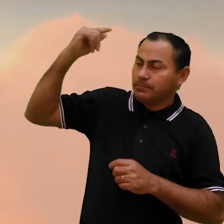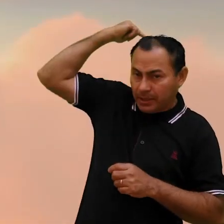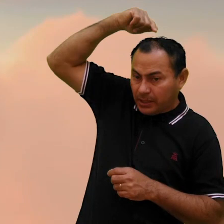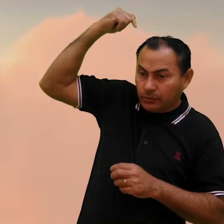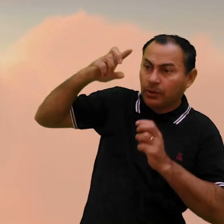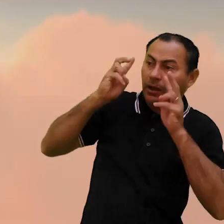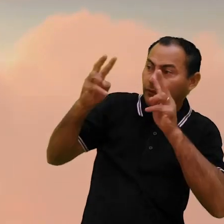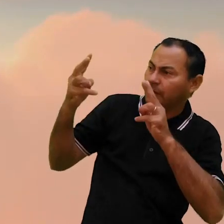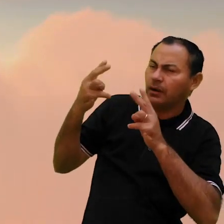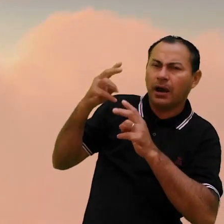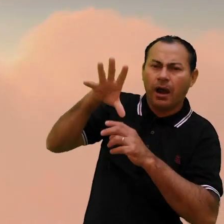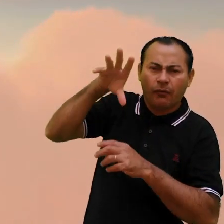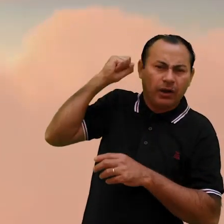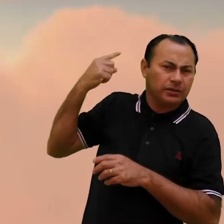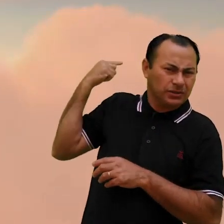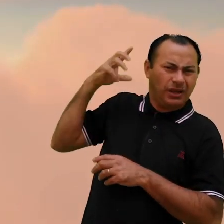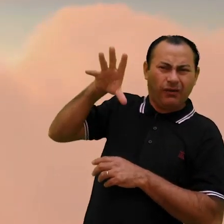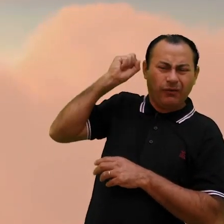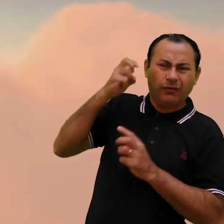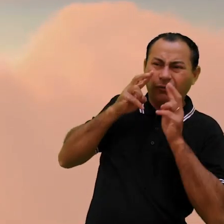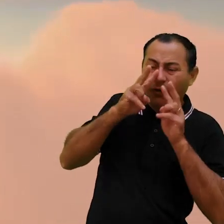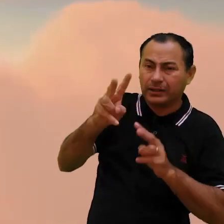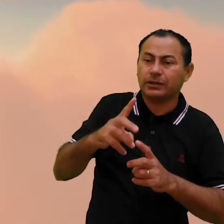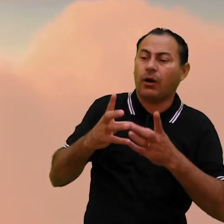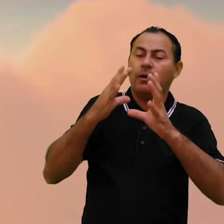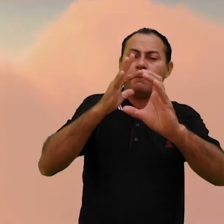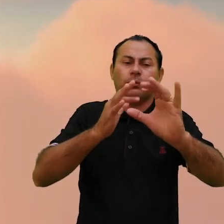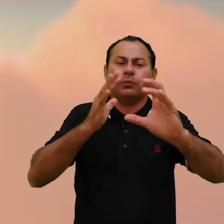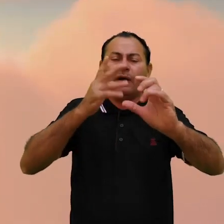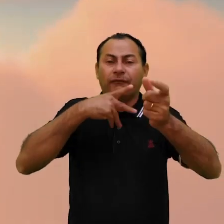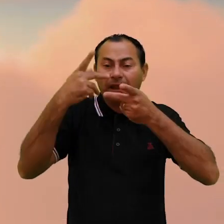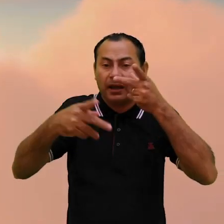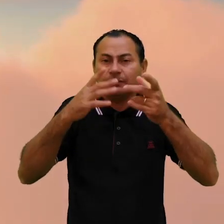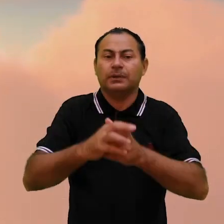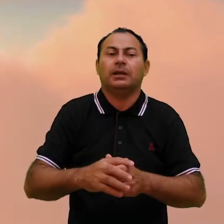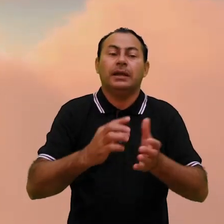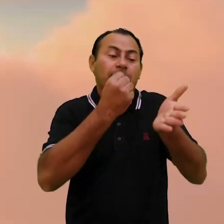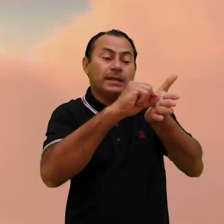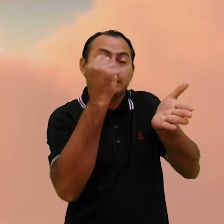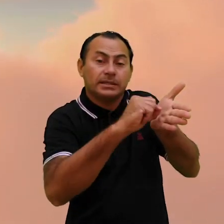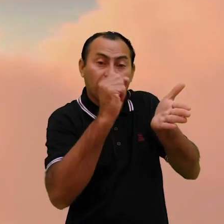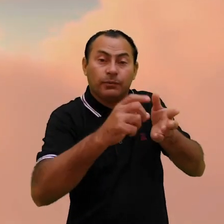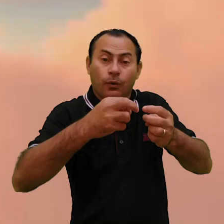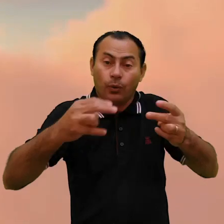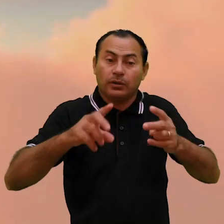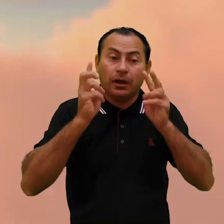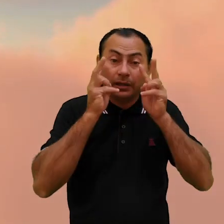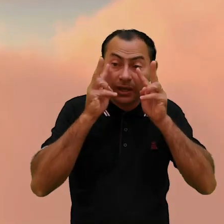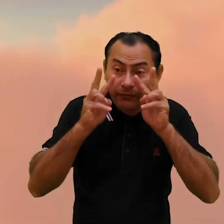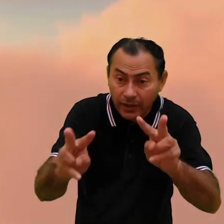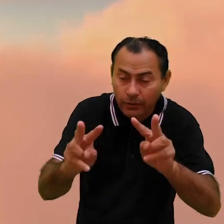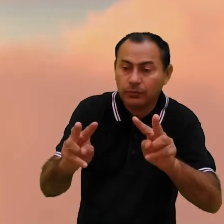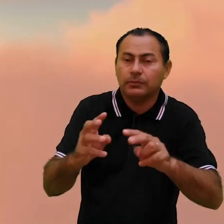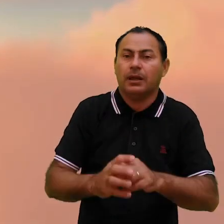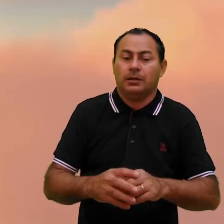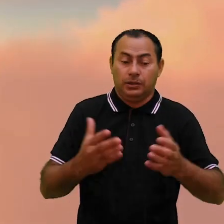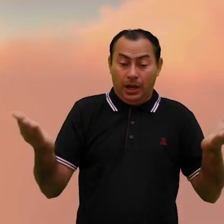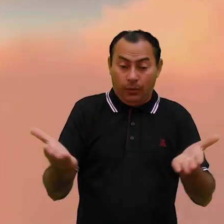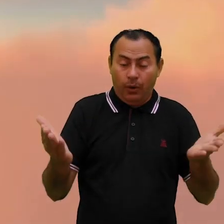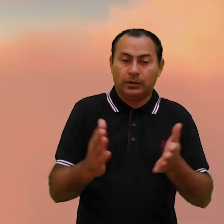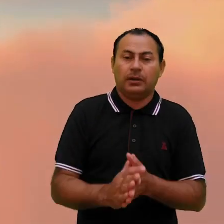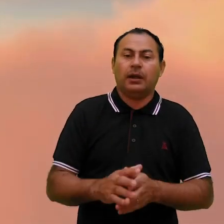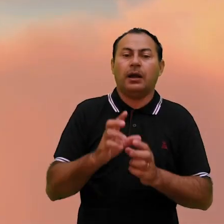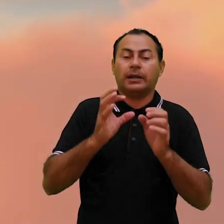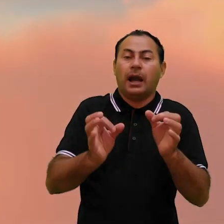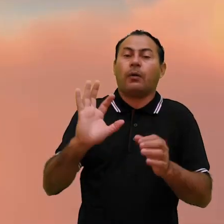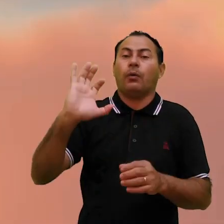ouvi por trás de mim uma voz forte, como de trombeta, que dizia: escreve, pois, as coisas que você viu, tanto as presentes